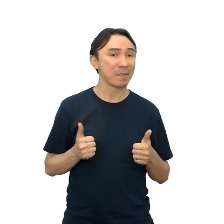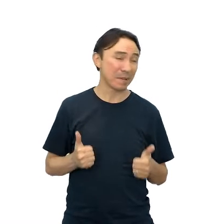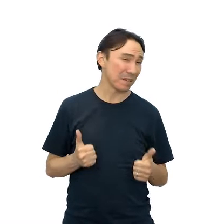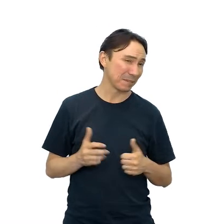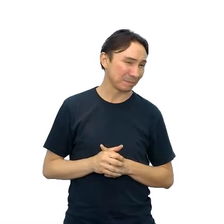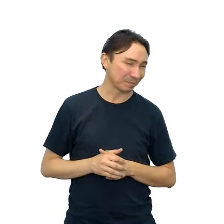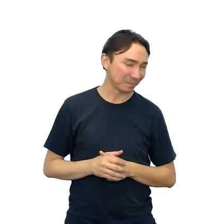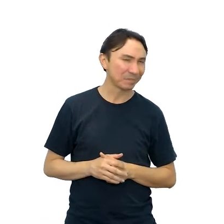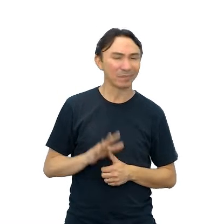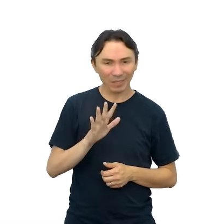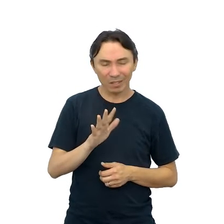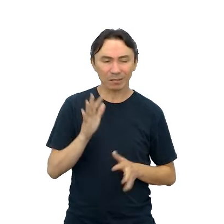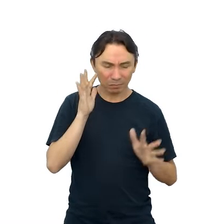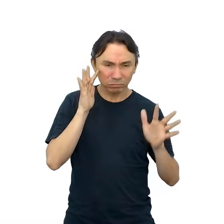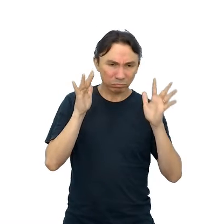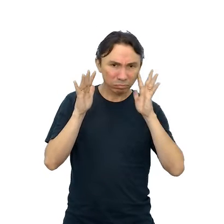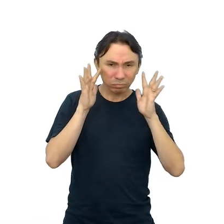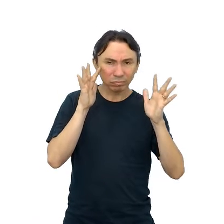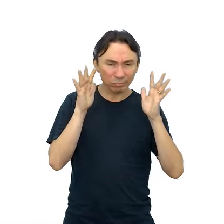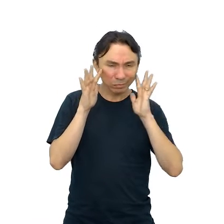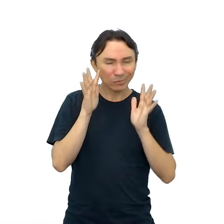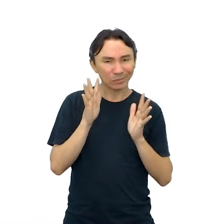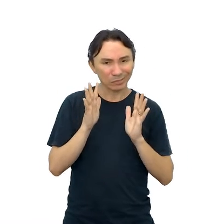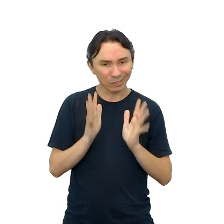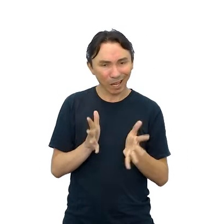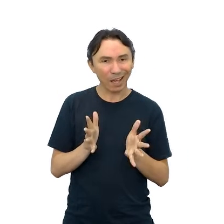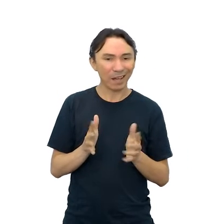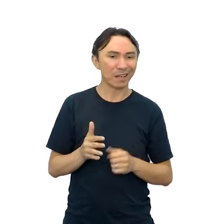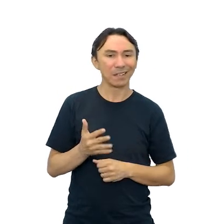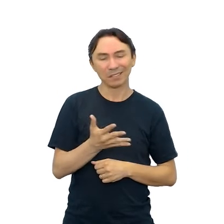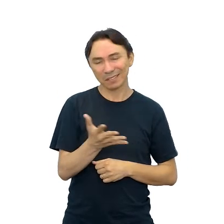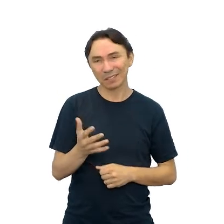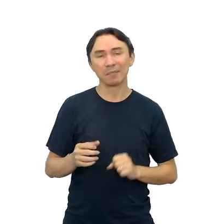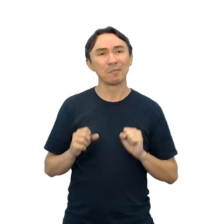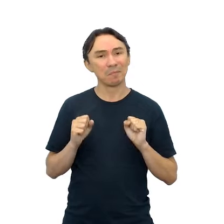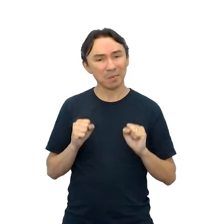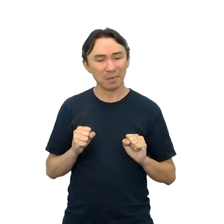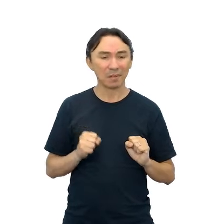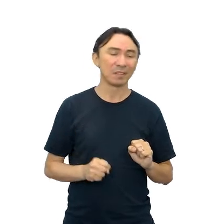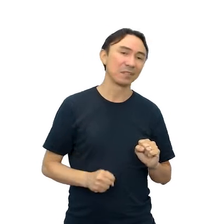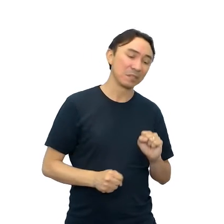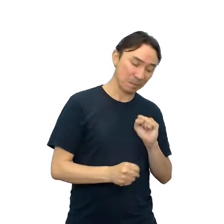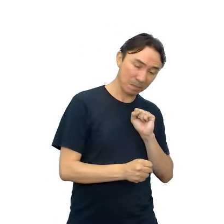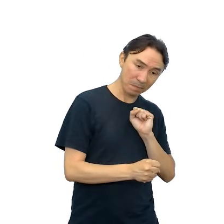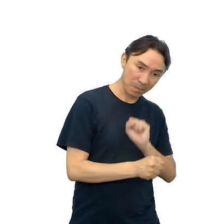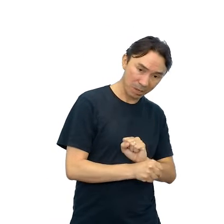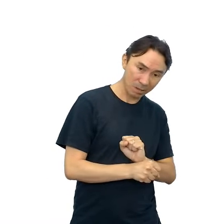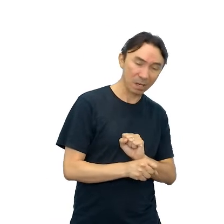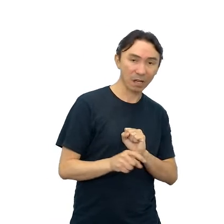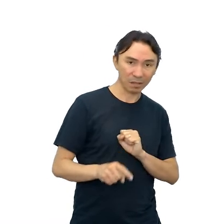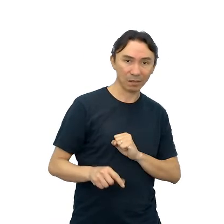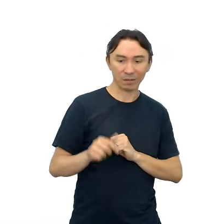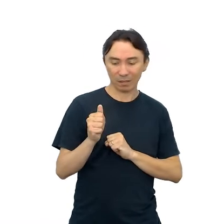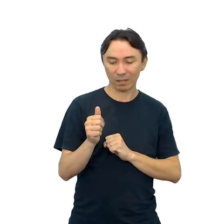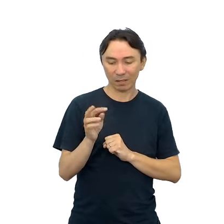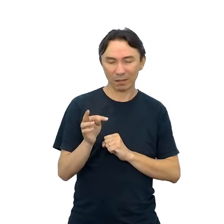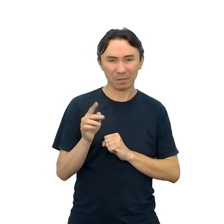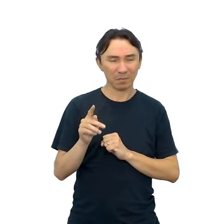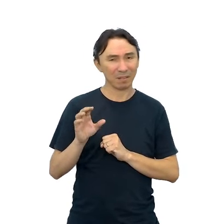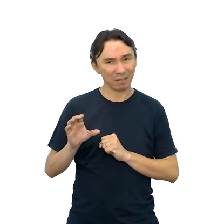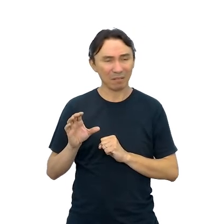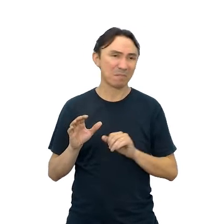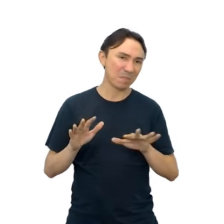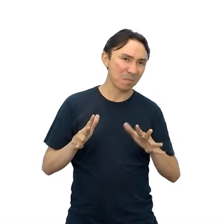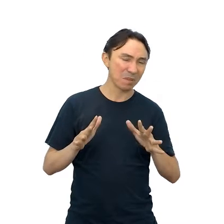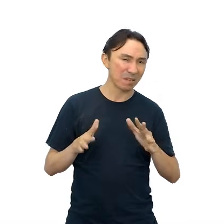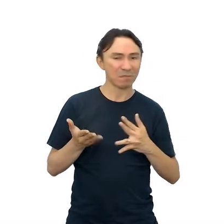de reflexão, que vocês podem aí pausar, né, a formação de vocês por uns